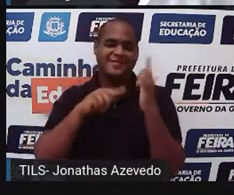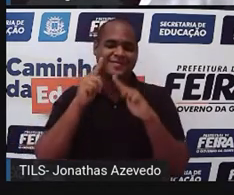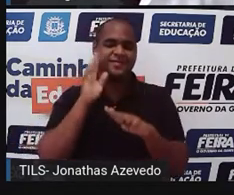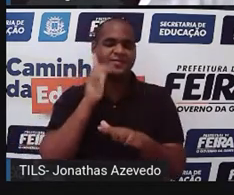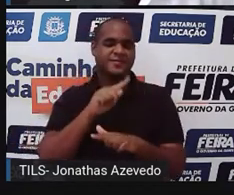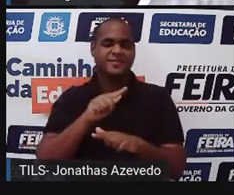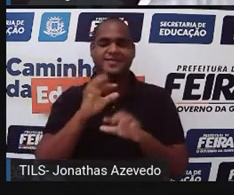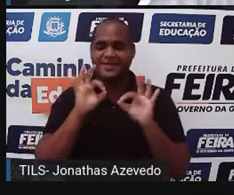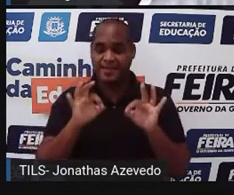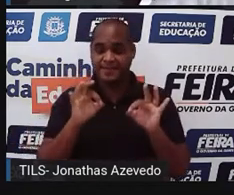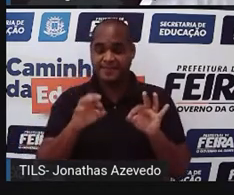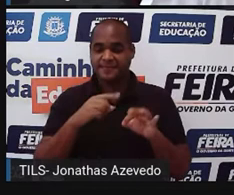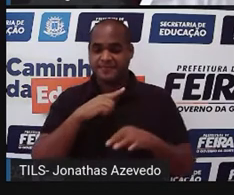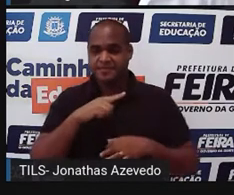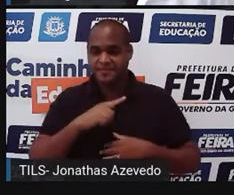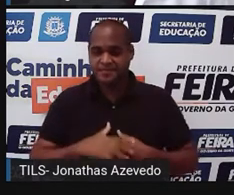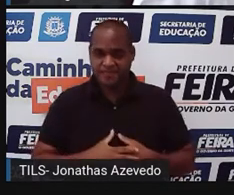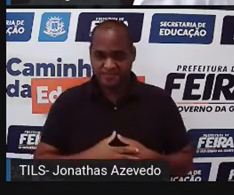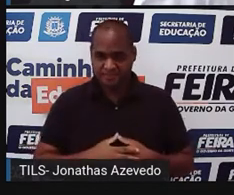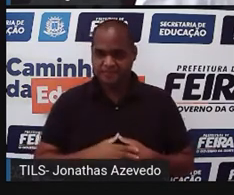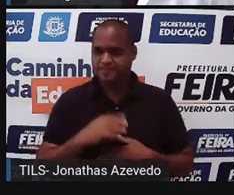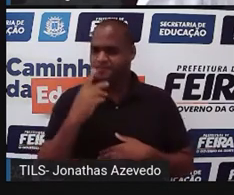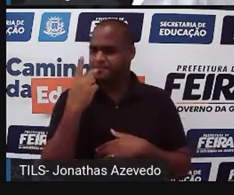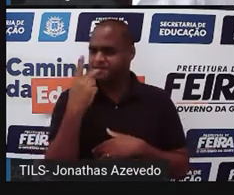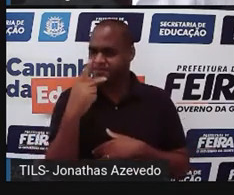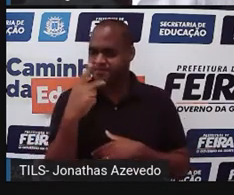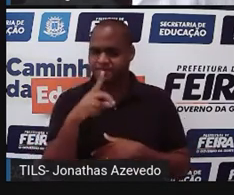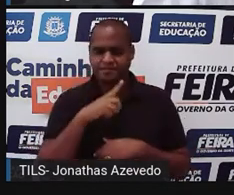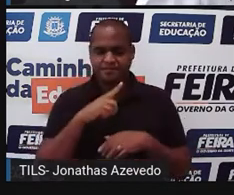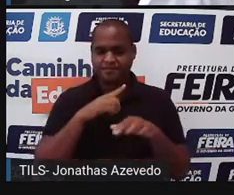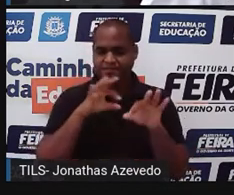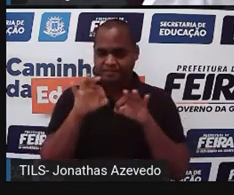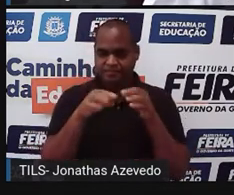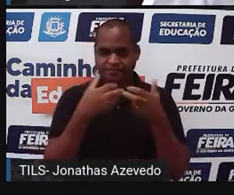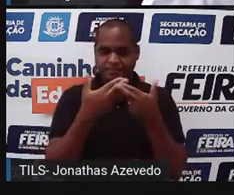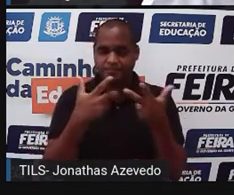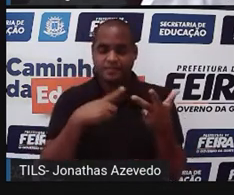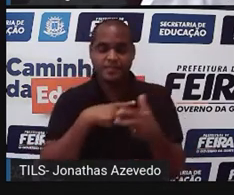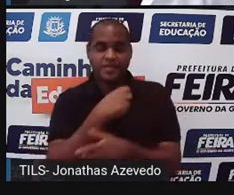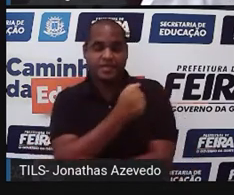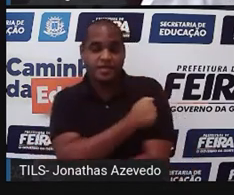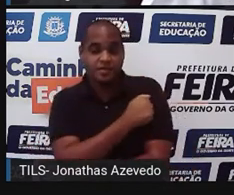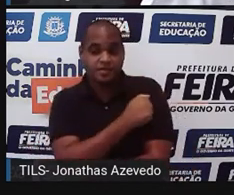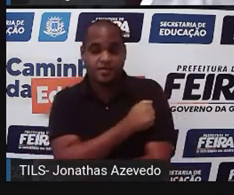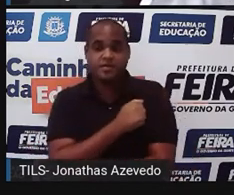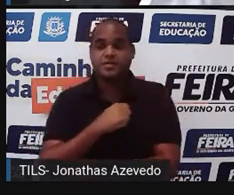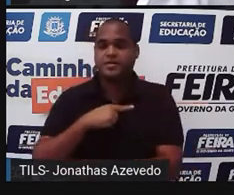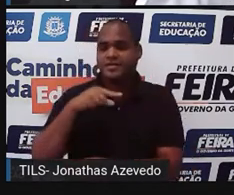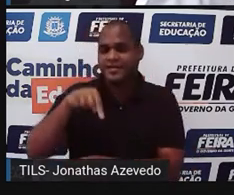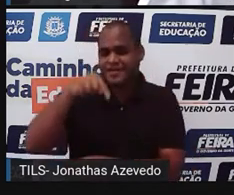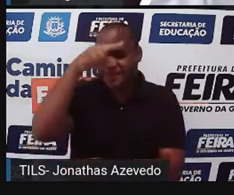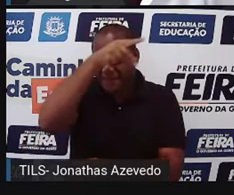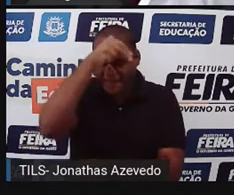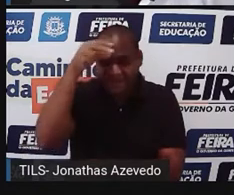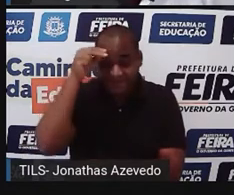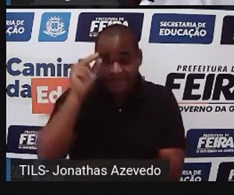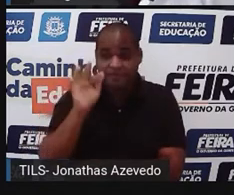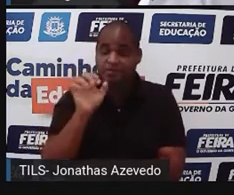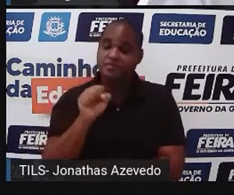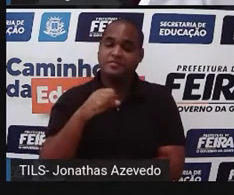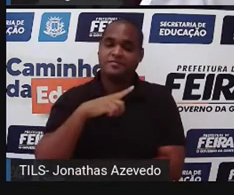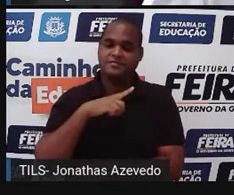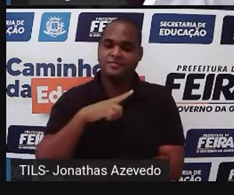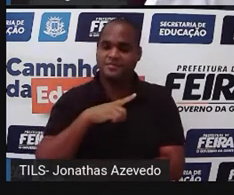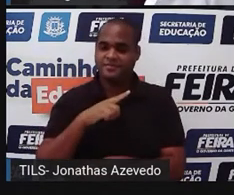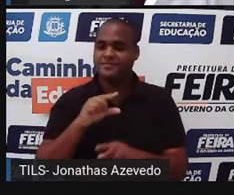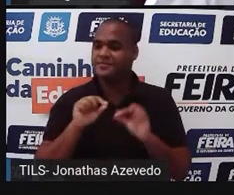conseguir fazer beleza e essa aula para você que é aluno que aluna da nossa rede Municipal de Ensino das